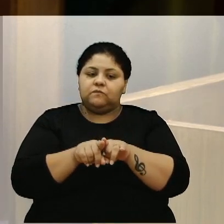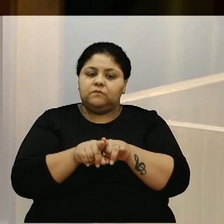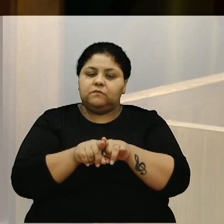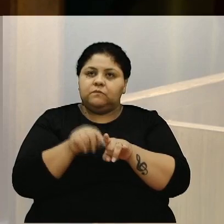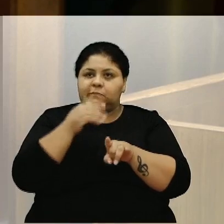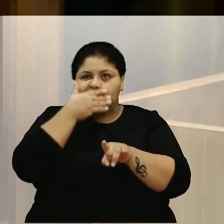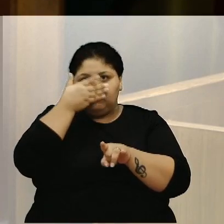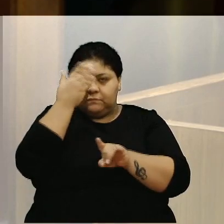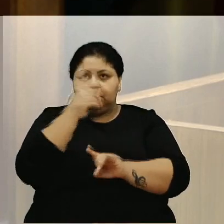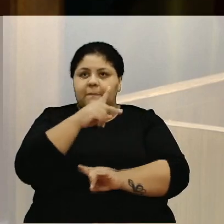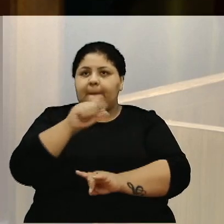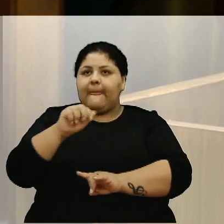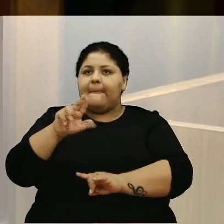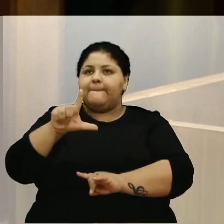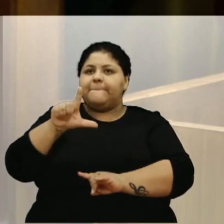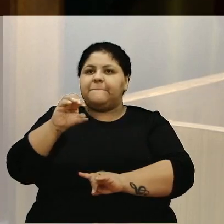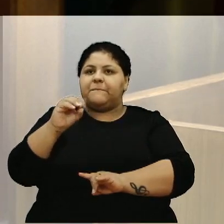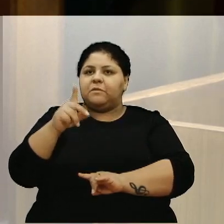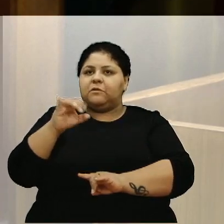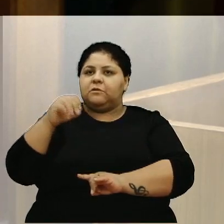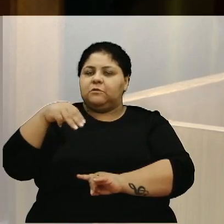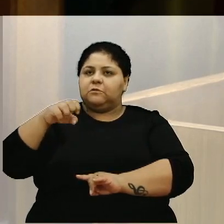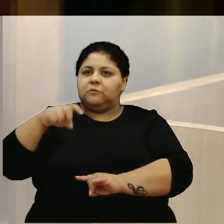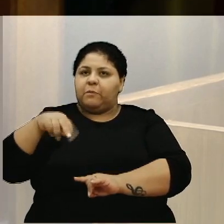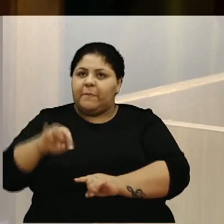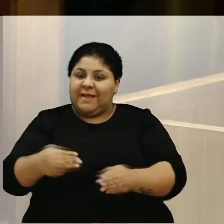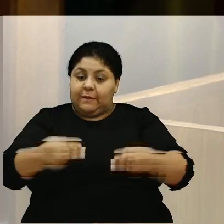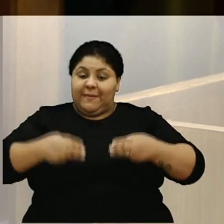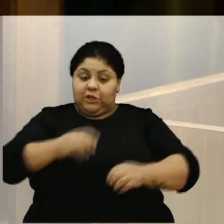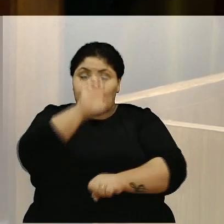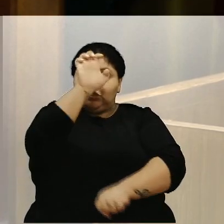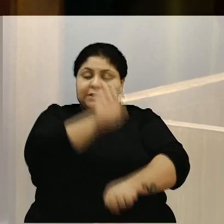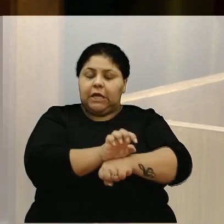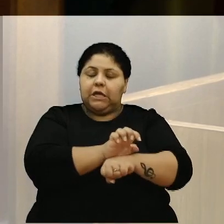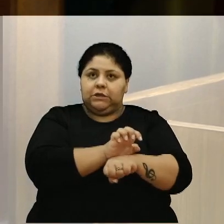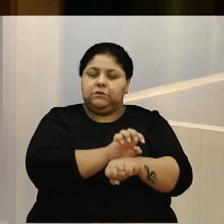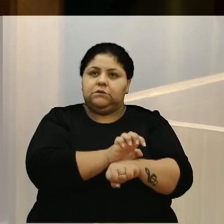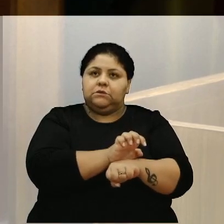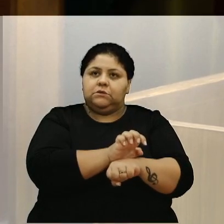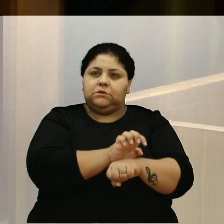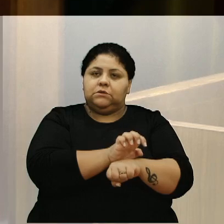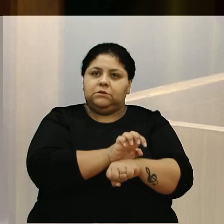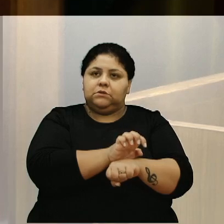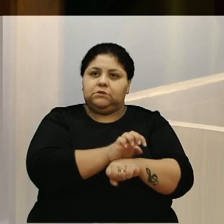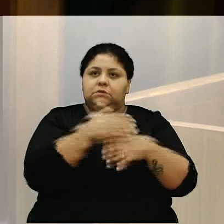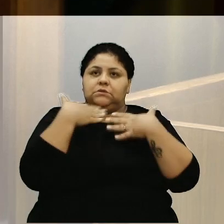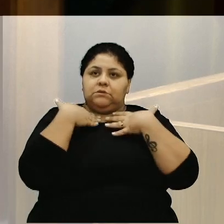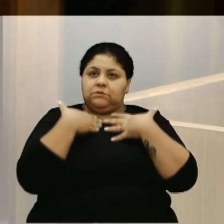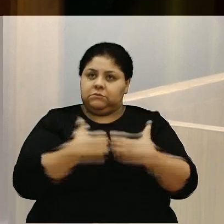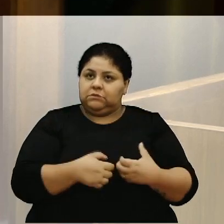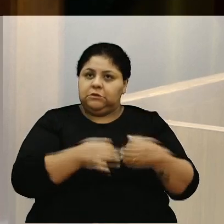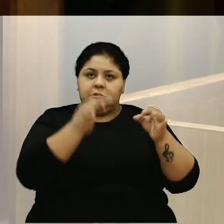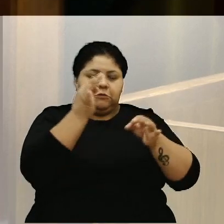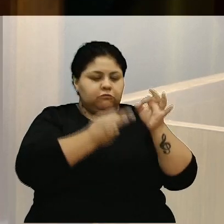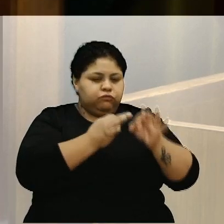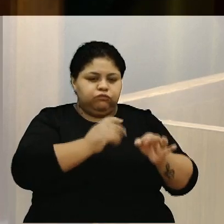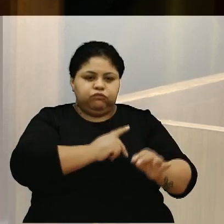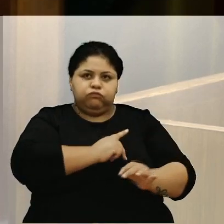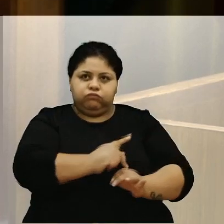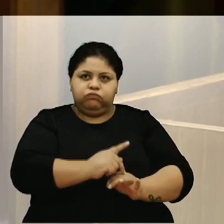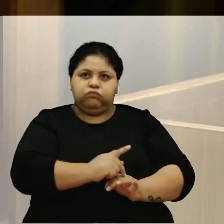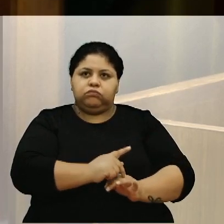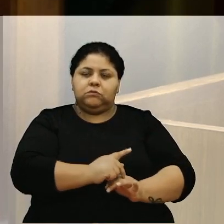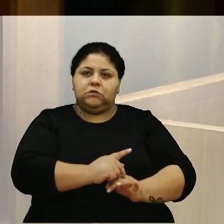que o Paulo Pimenta, ministro do Estado, da Secretaria Extraordinária da Presidência da